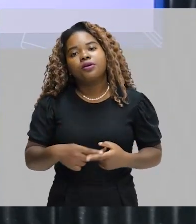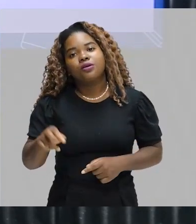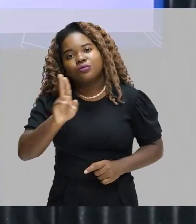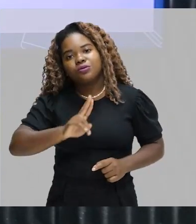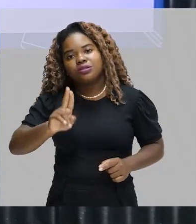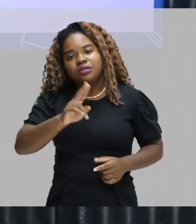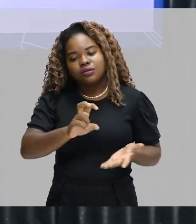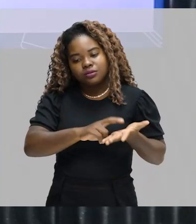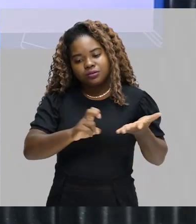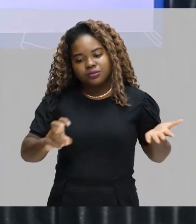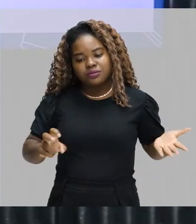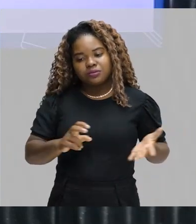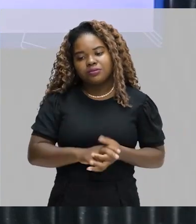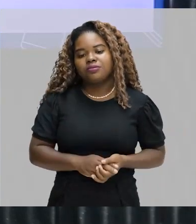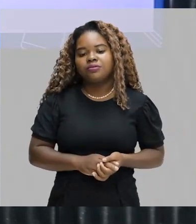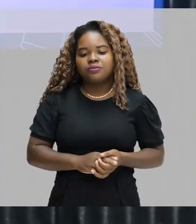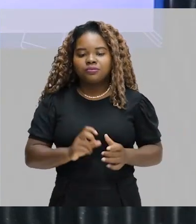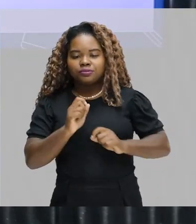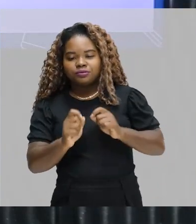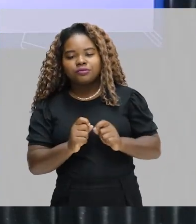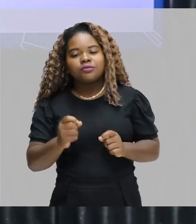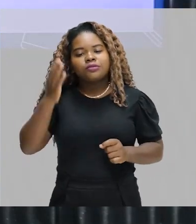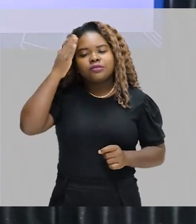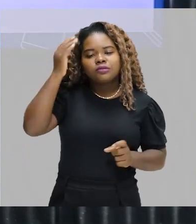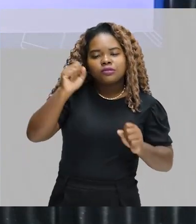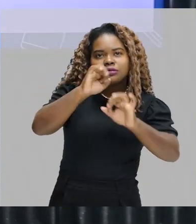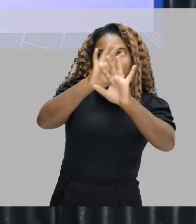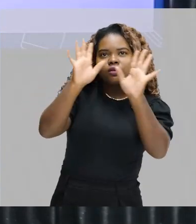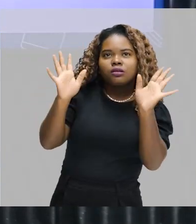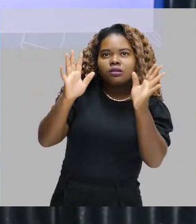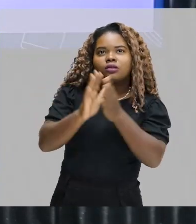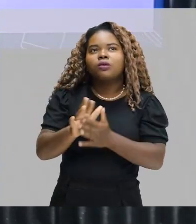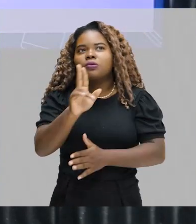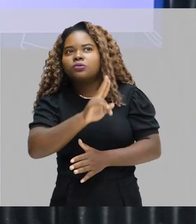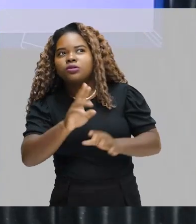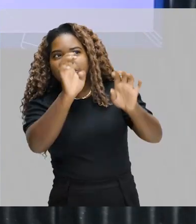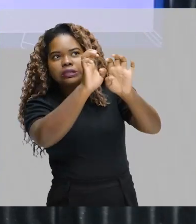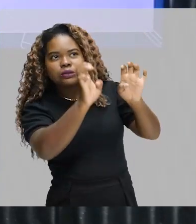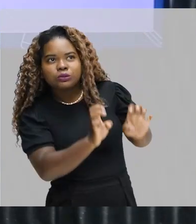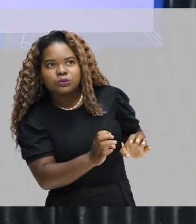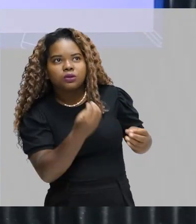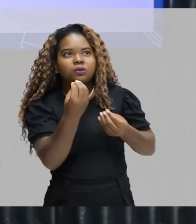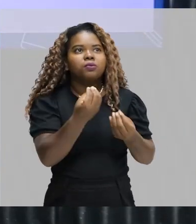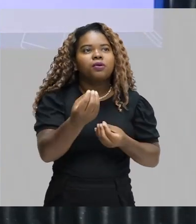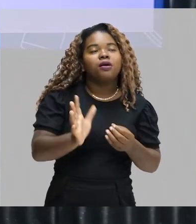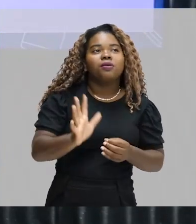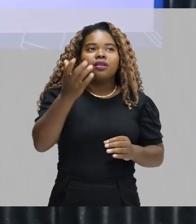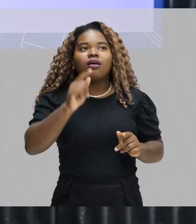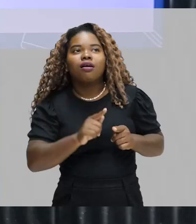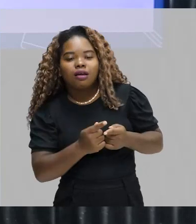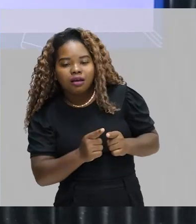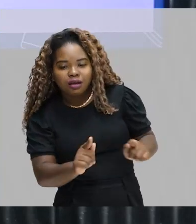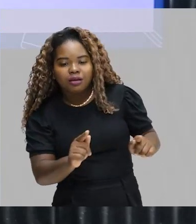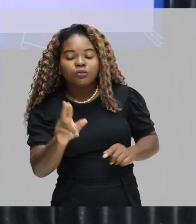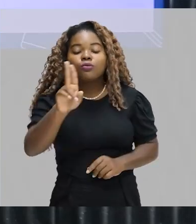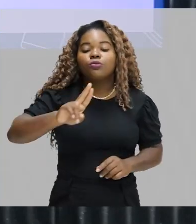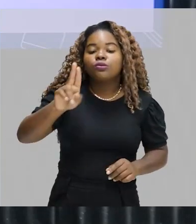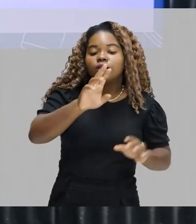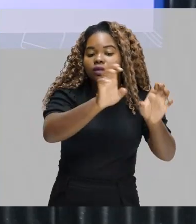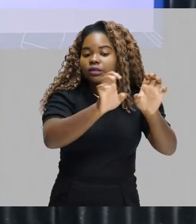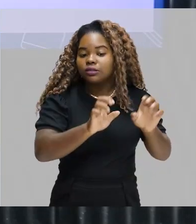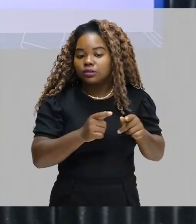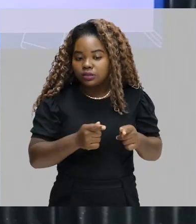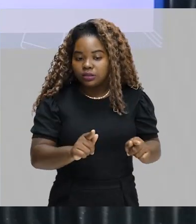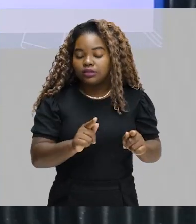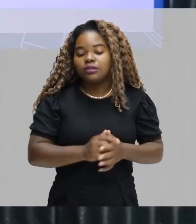o vocabulário para concatenar as ideias que você utiliza toda a estrutura gramatical. Tá? Usando a estrutura gramatical,